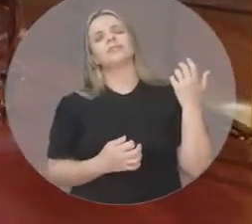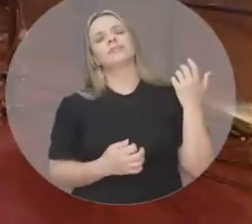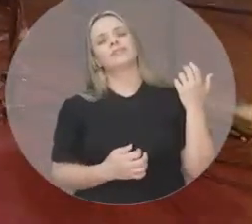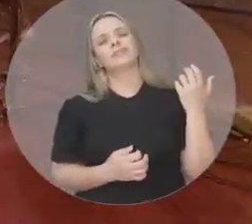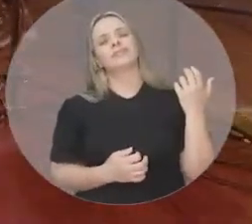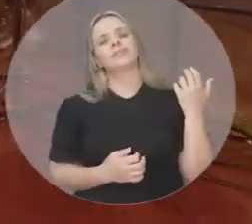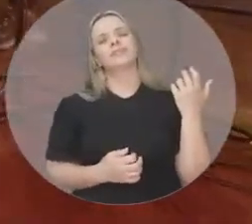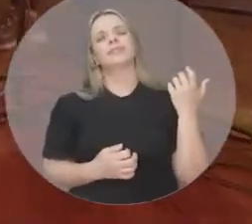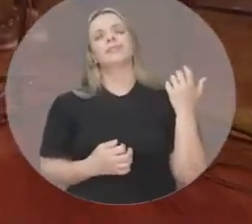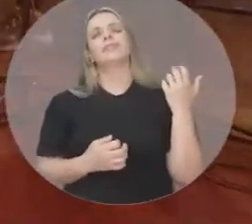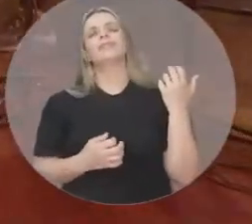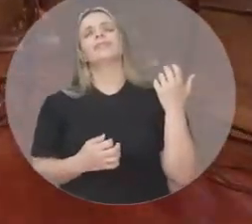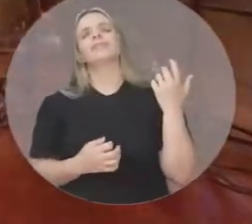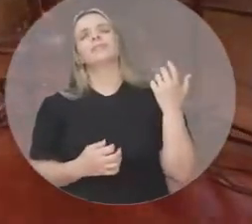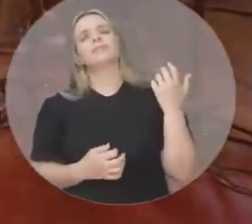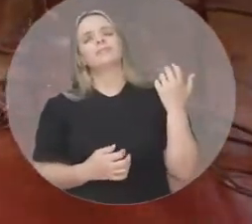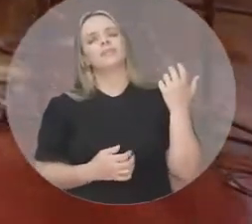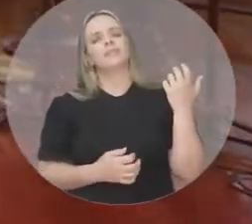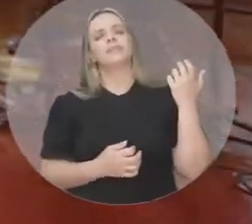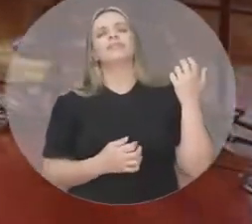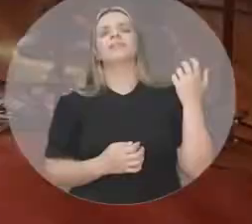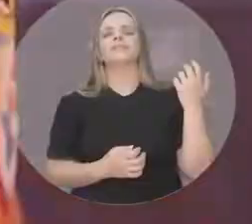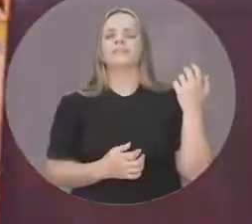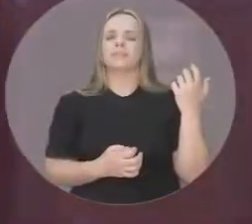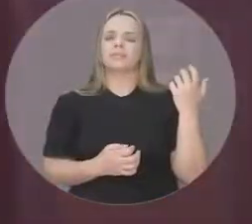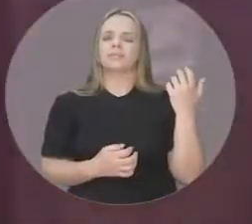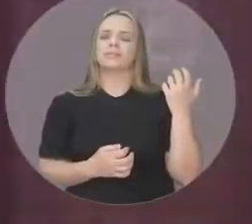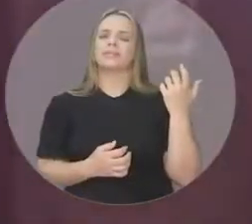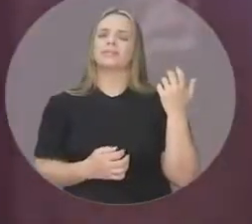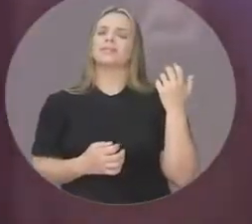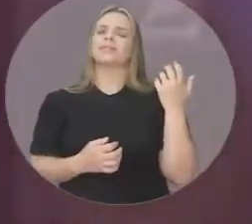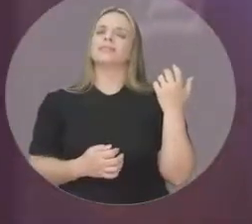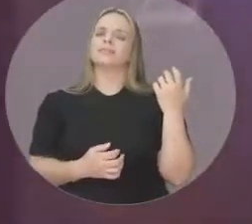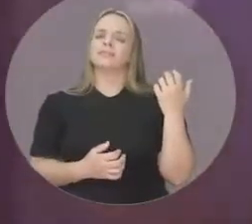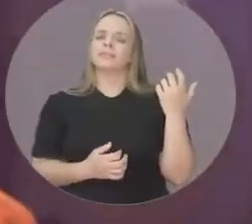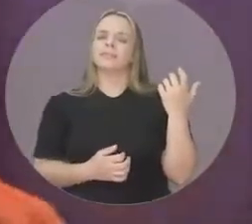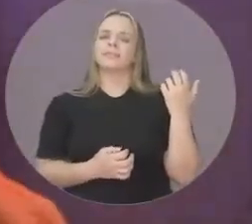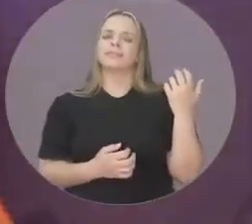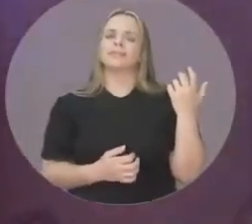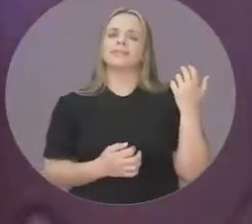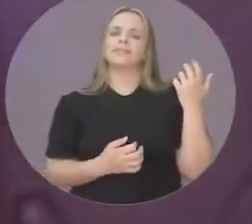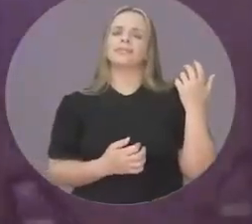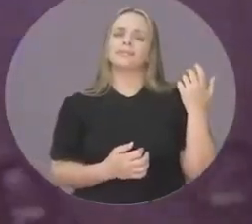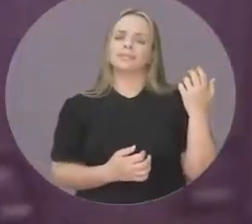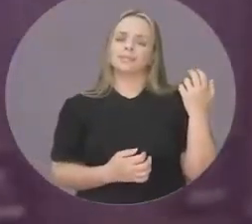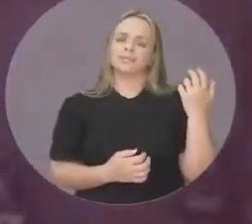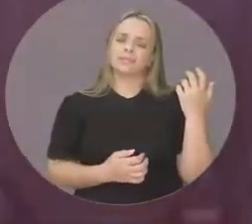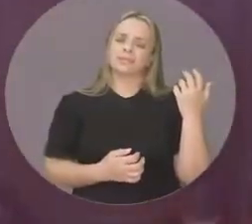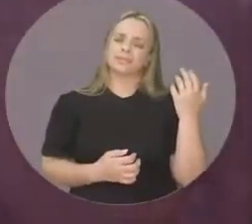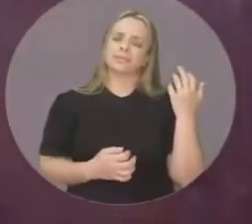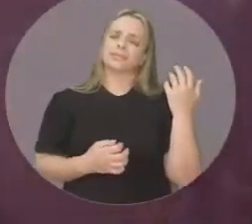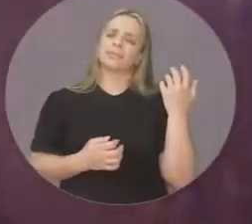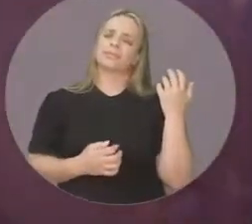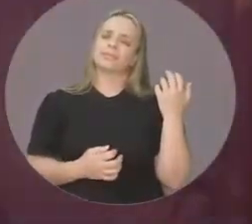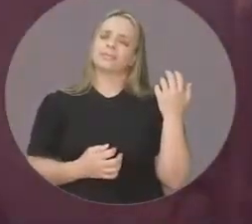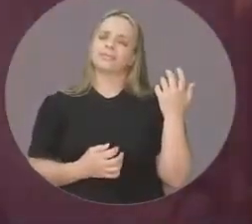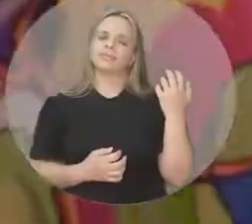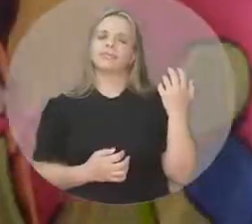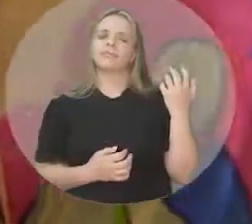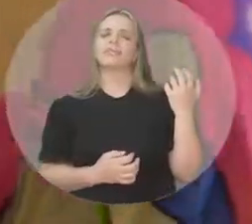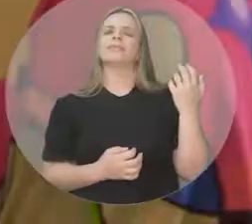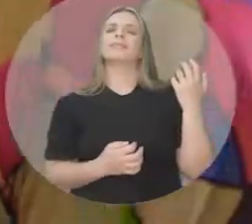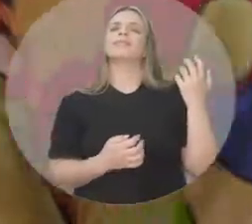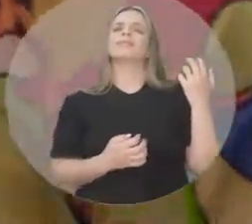curso, com o bucho da nossa tradição. Bate tão forte o coração com a viola de coxo, gazai com